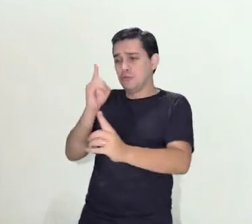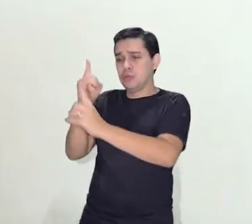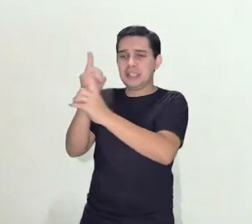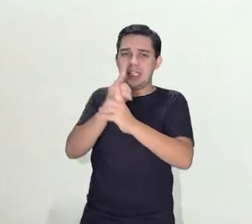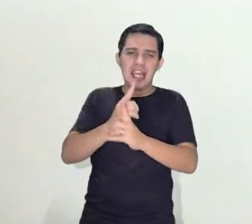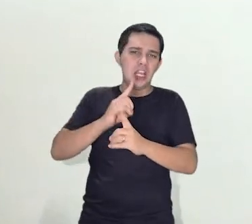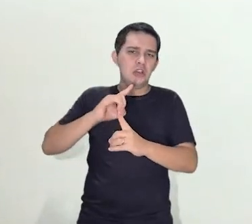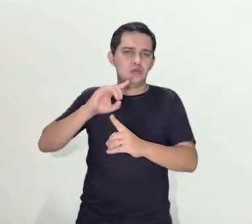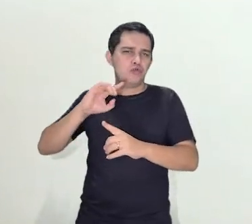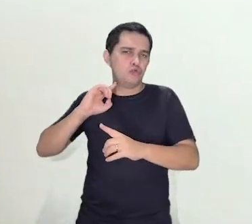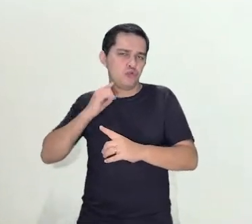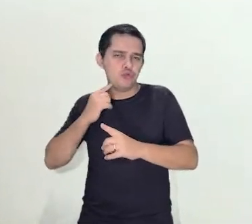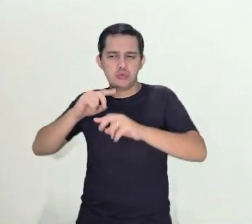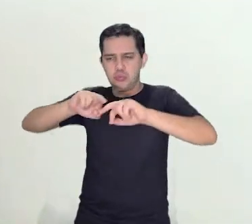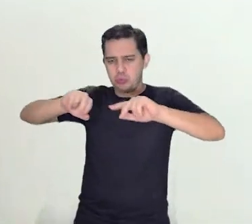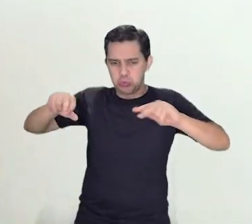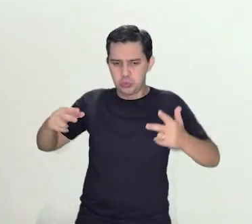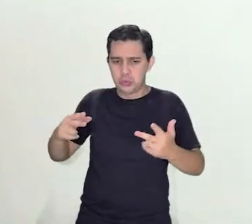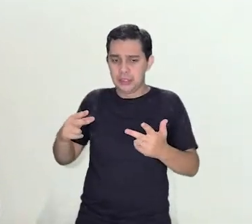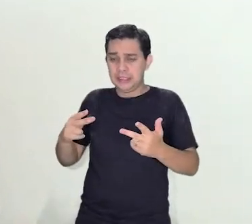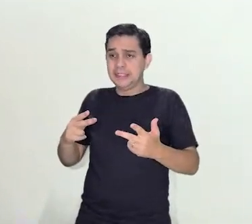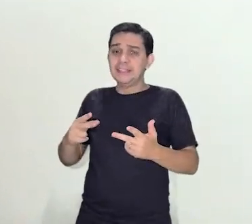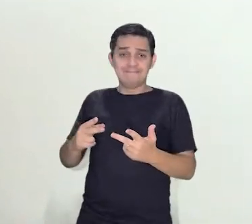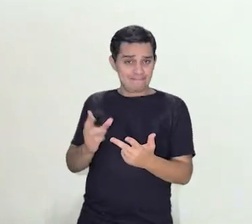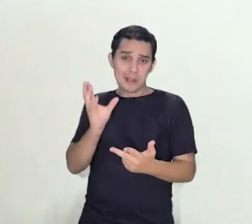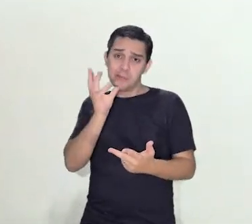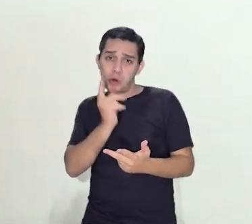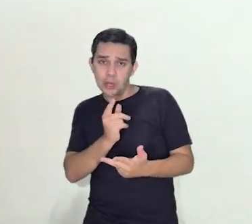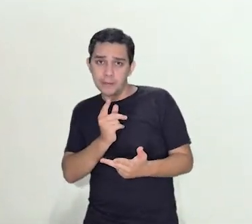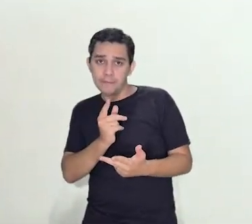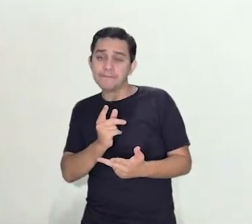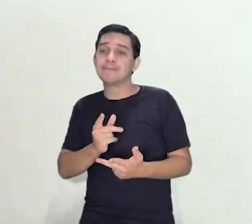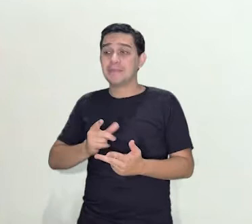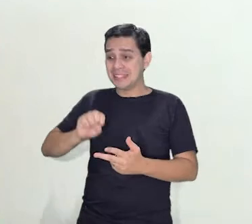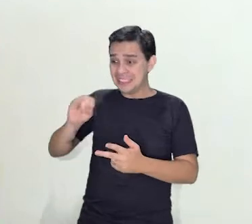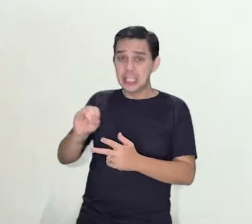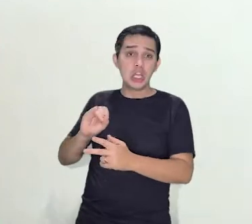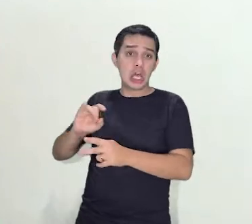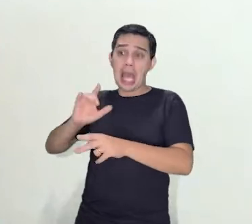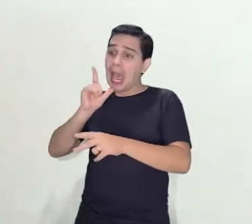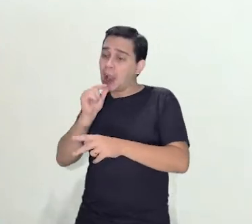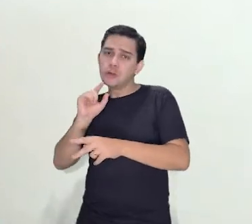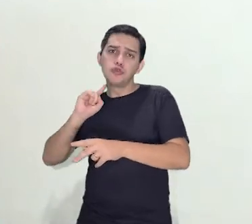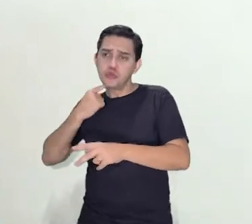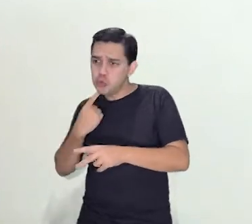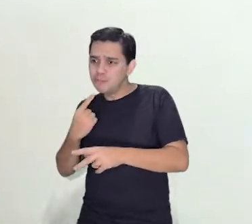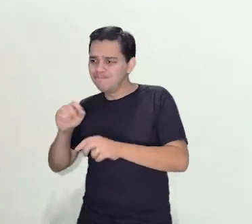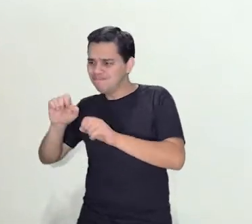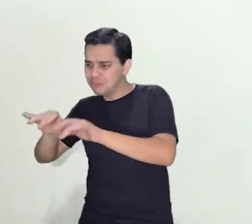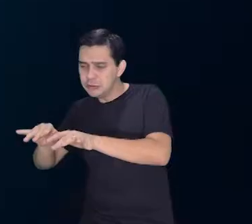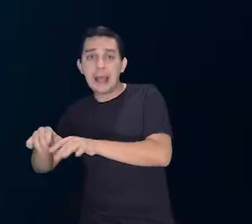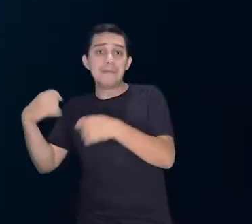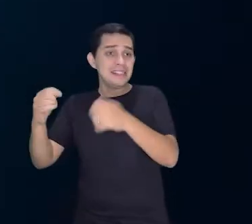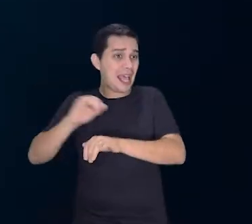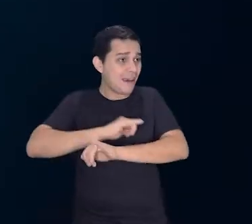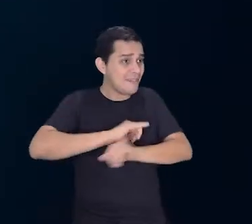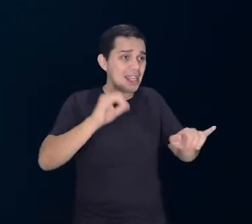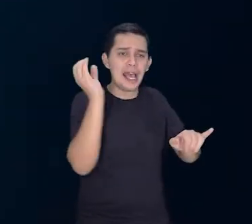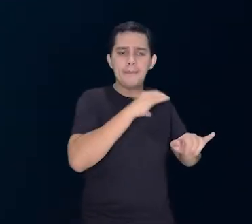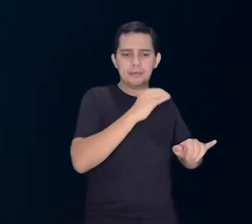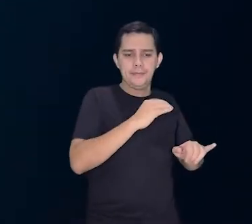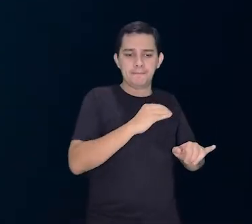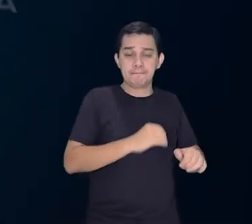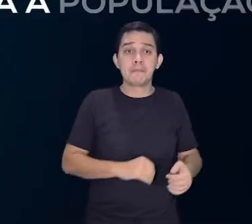e têm uma baixa capacidade de um alerta rápido à população em caso de contaminação da água. Por conta disso, a Organização Mundial de Saúde